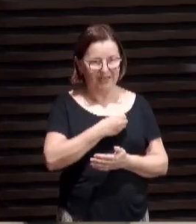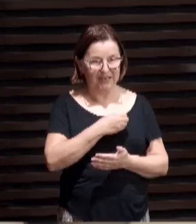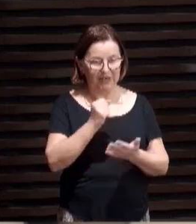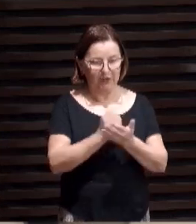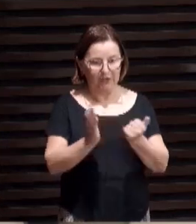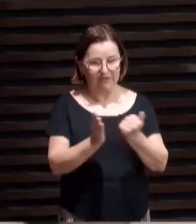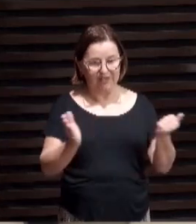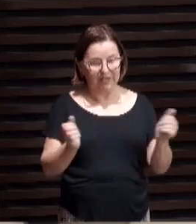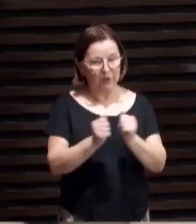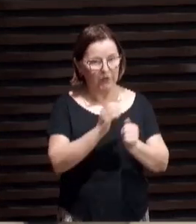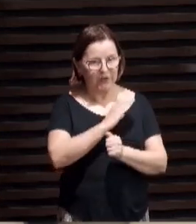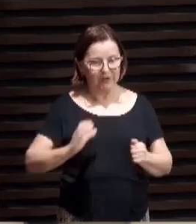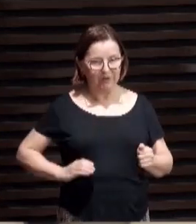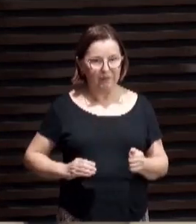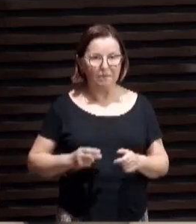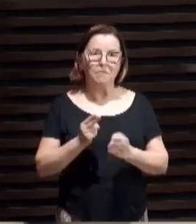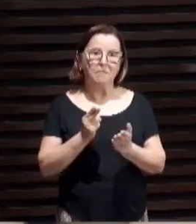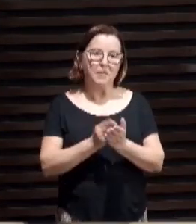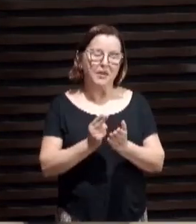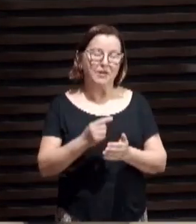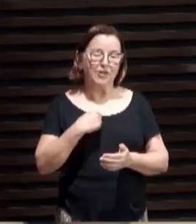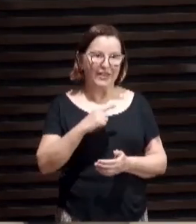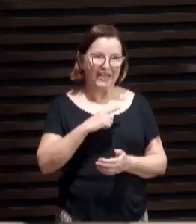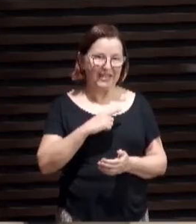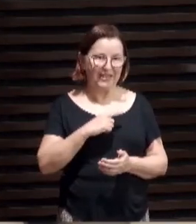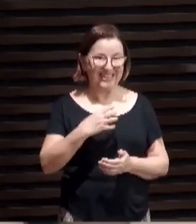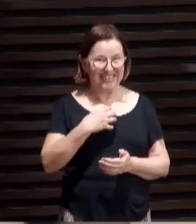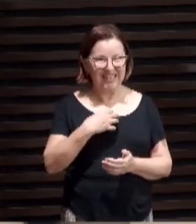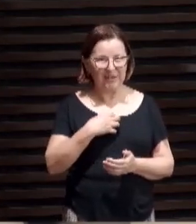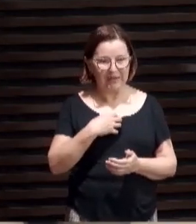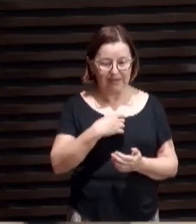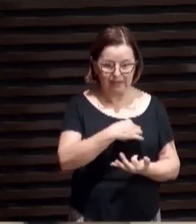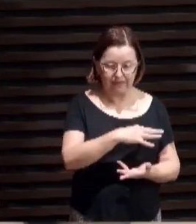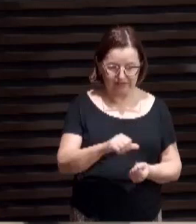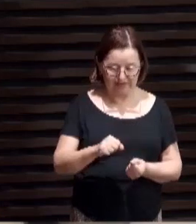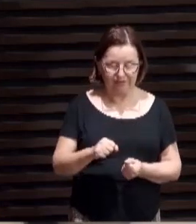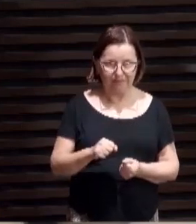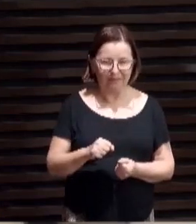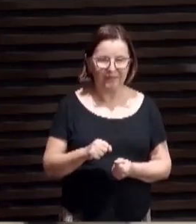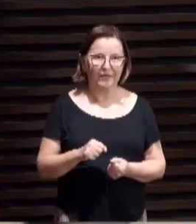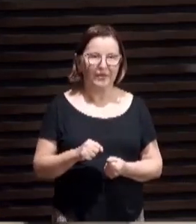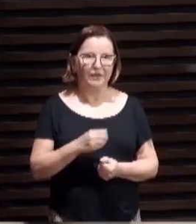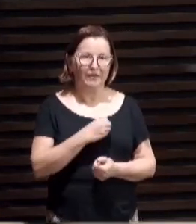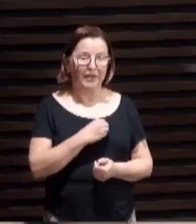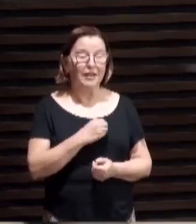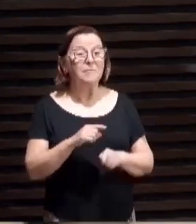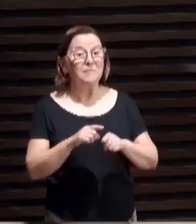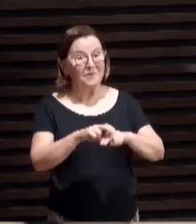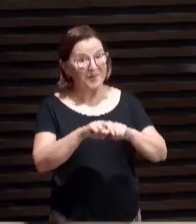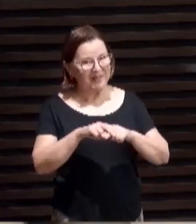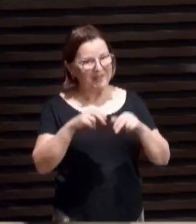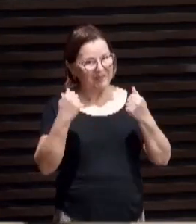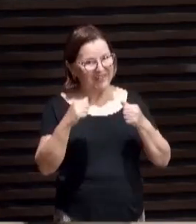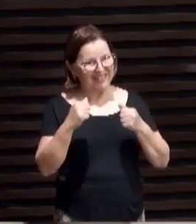ao pecado, e por isso eu tenho que levar o morrer de Jesus diariamente, para que a vida de